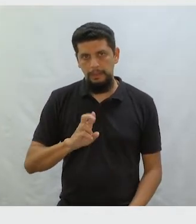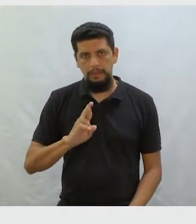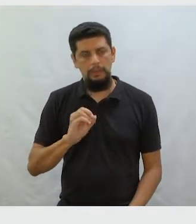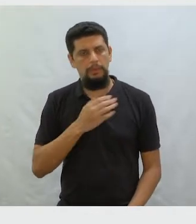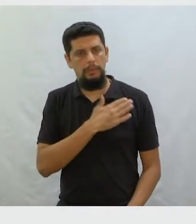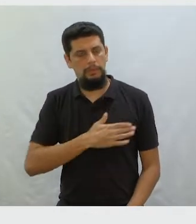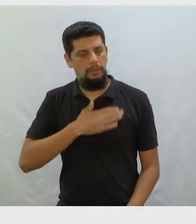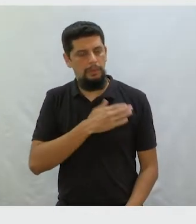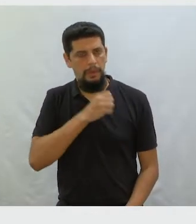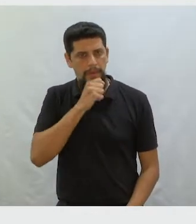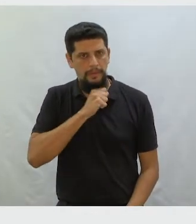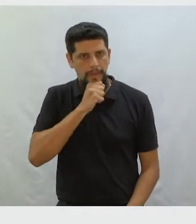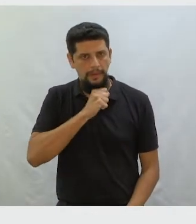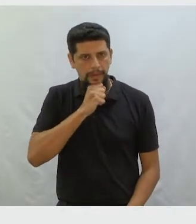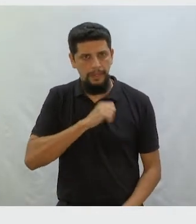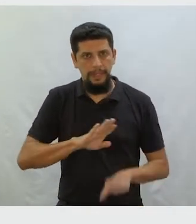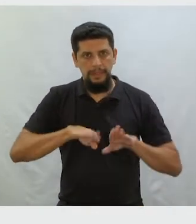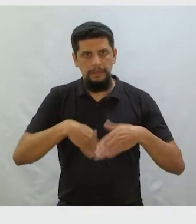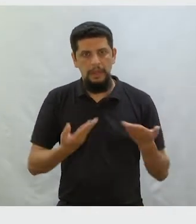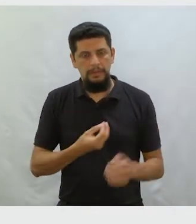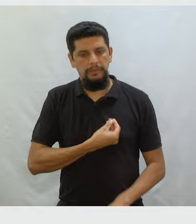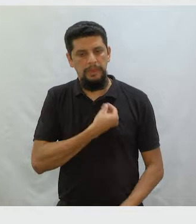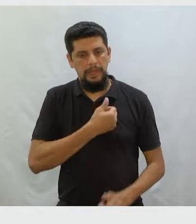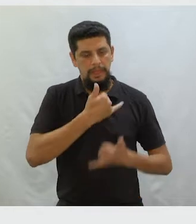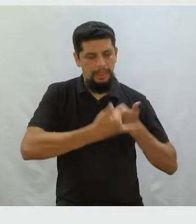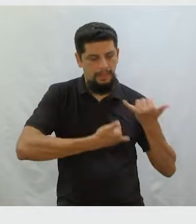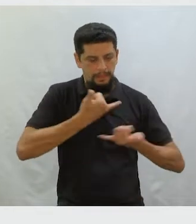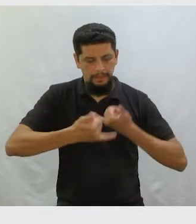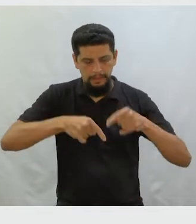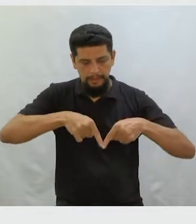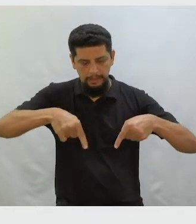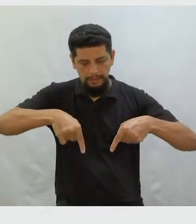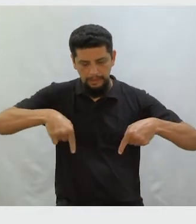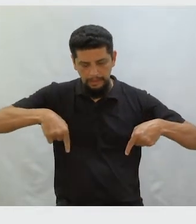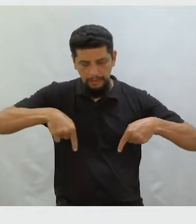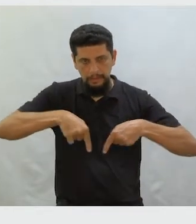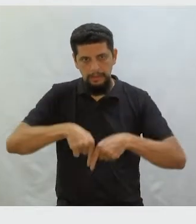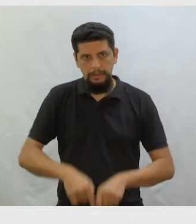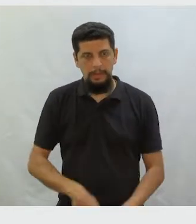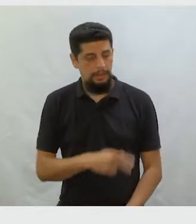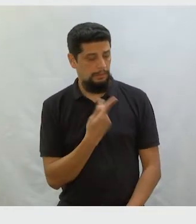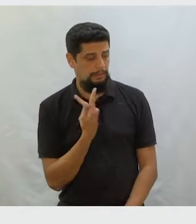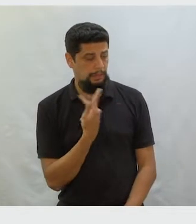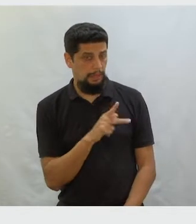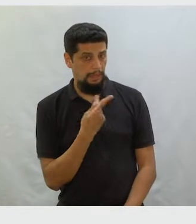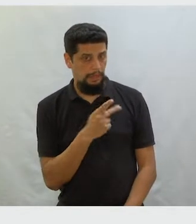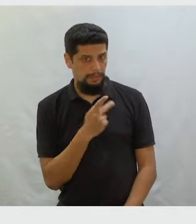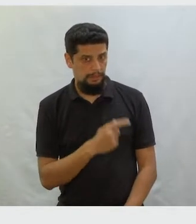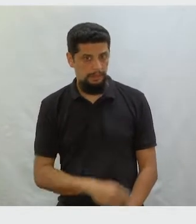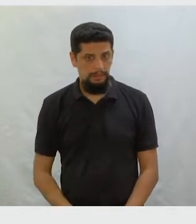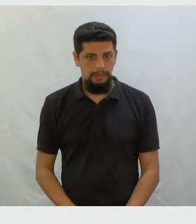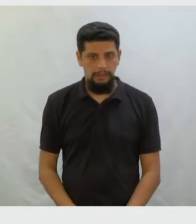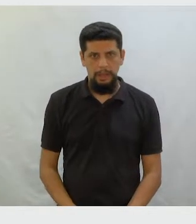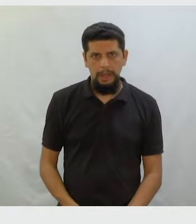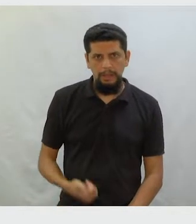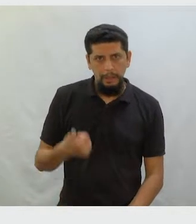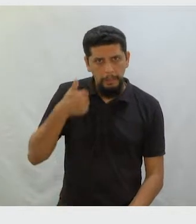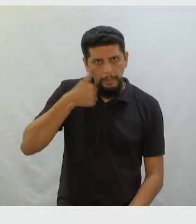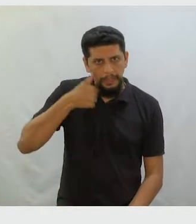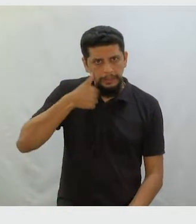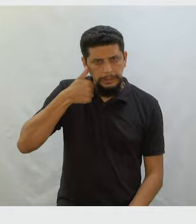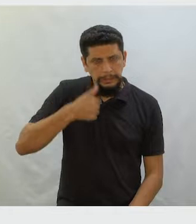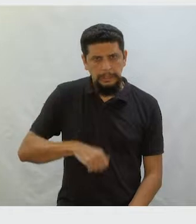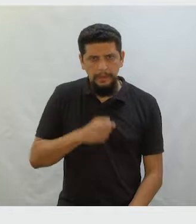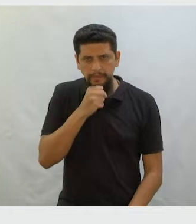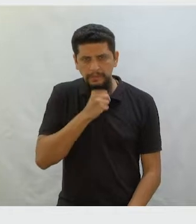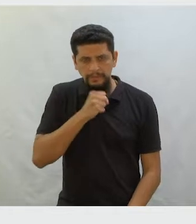avó muito então vivia brincando no quarto que tinha sido dela Dona carlotinha era